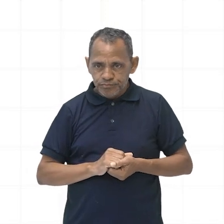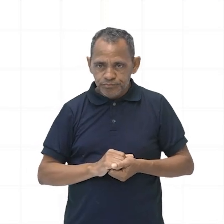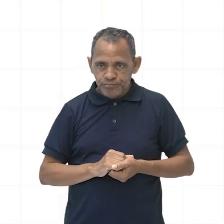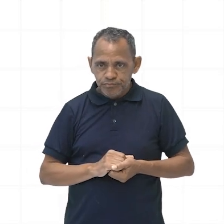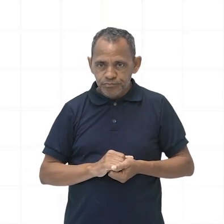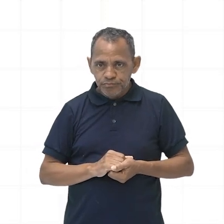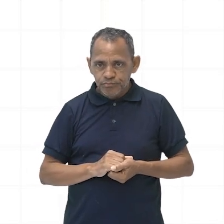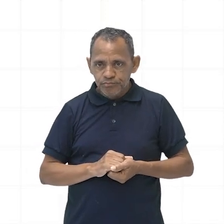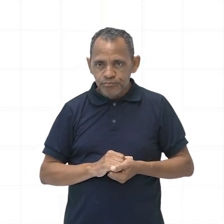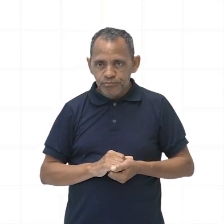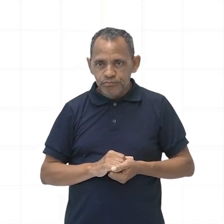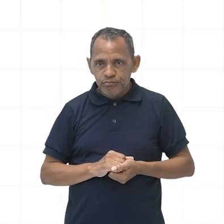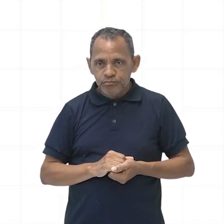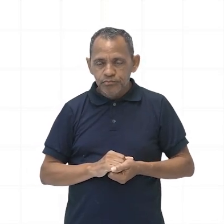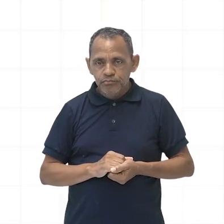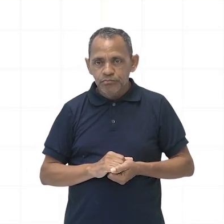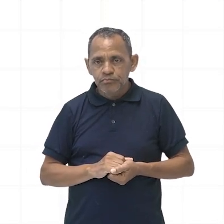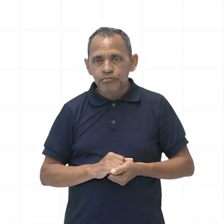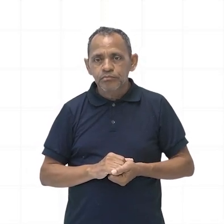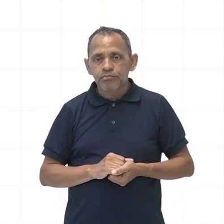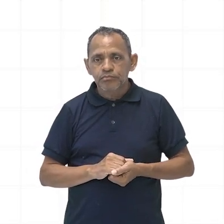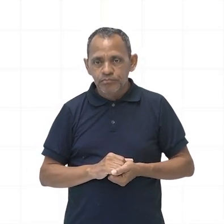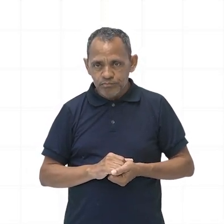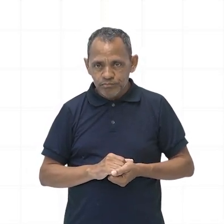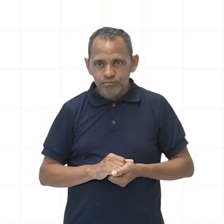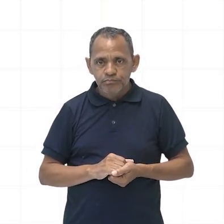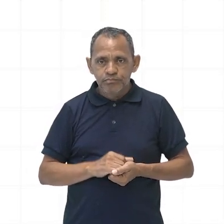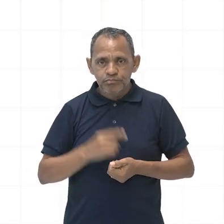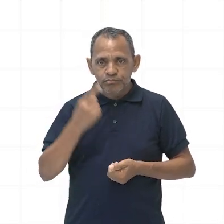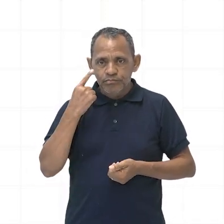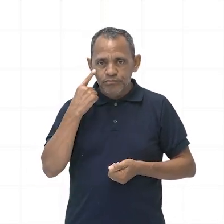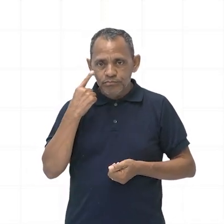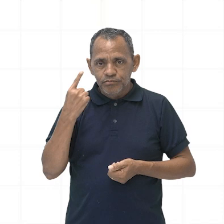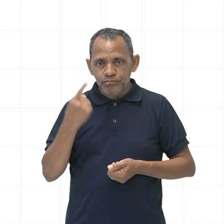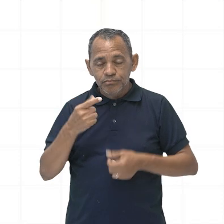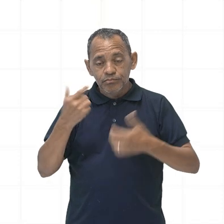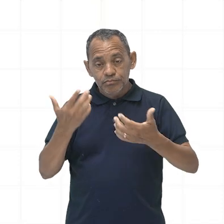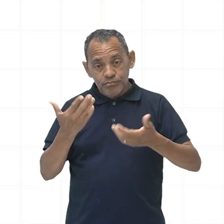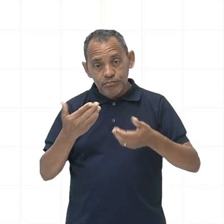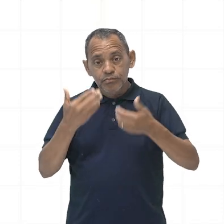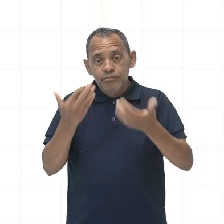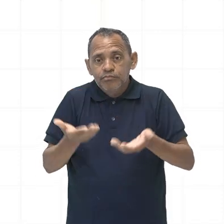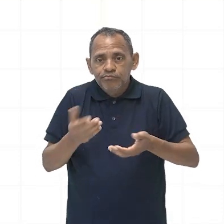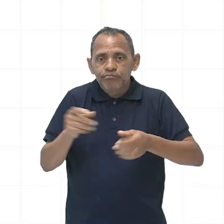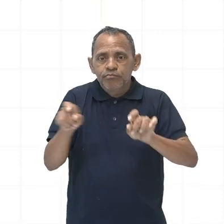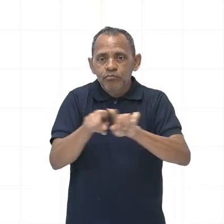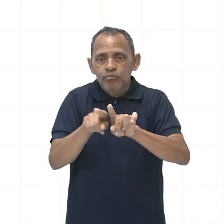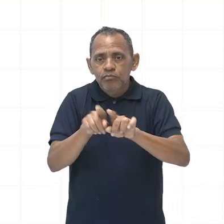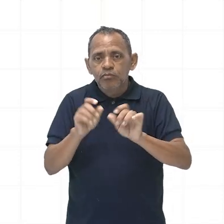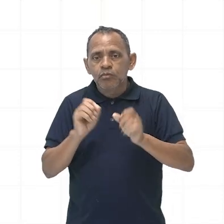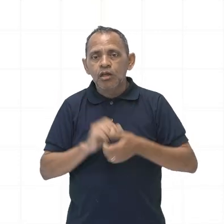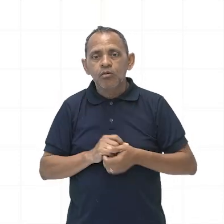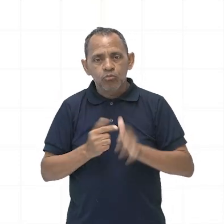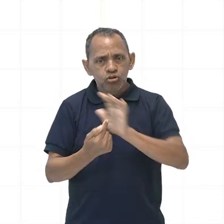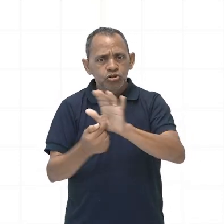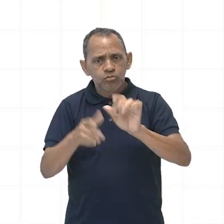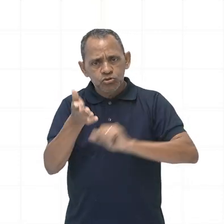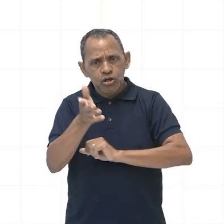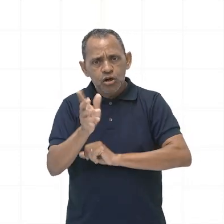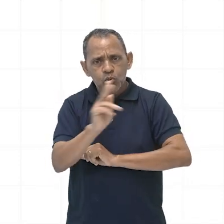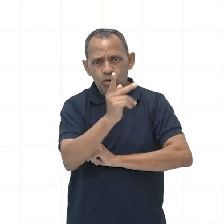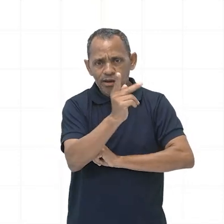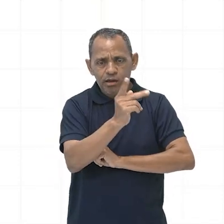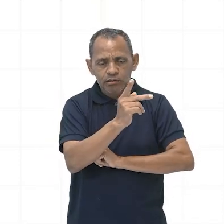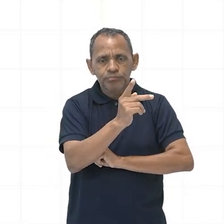vamos obter aqui o nosso H igual a 2 raiz de 5. Ó, nós já determinamos o H, que é